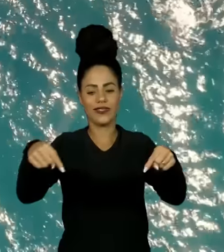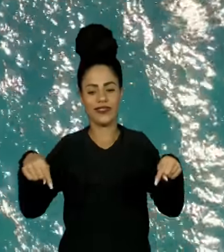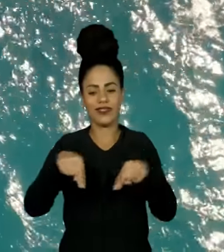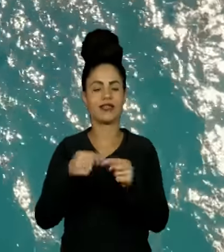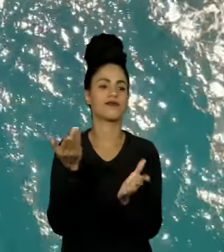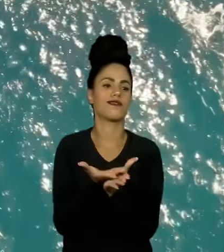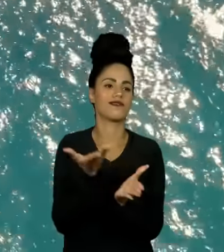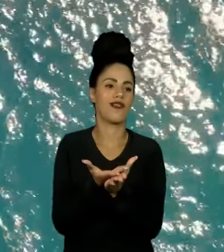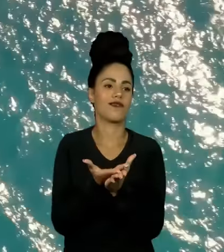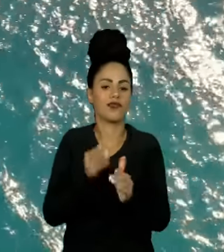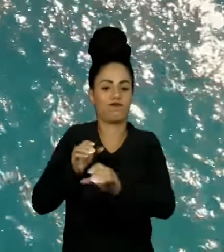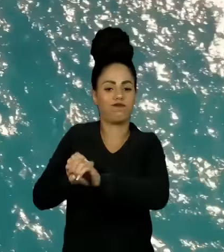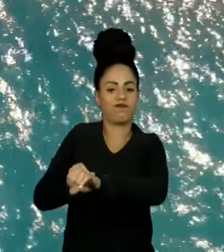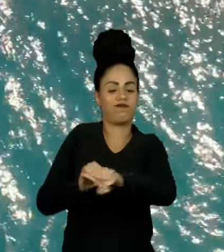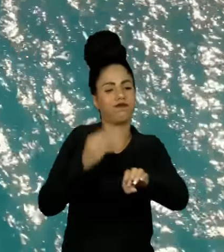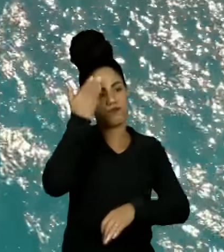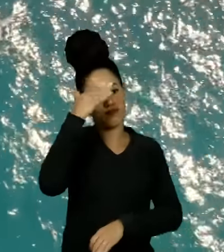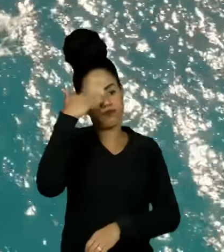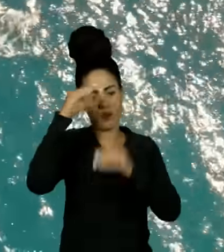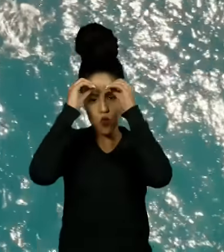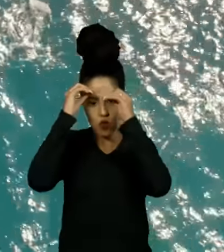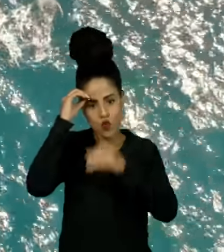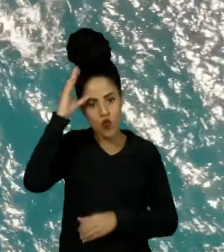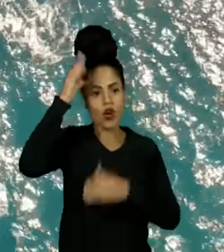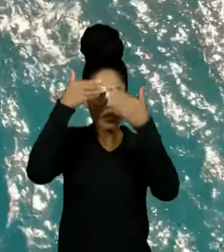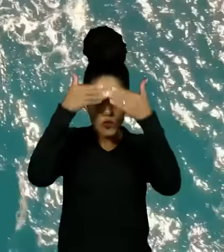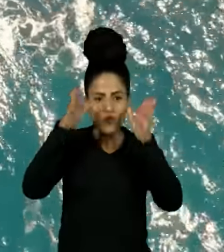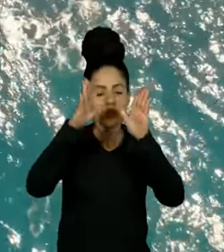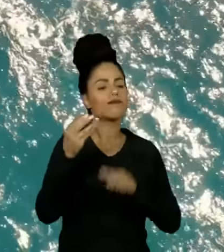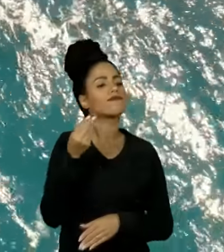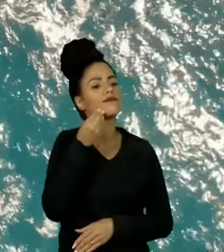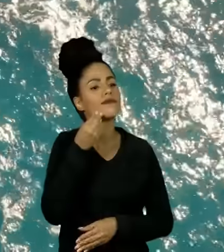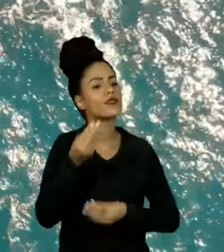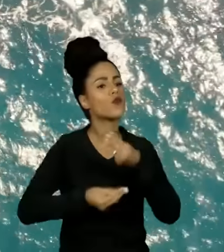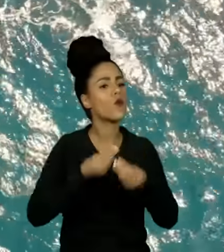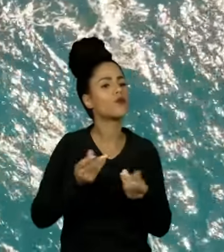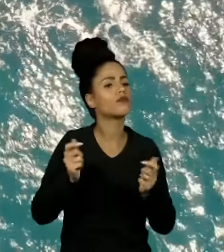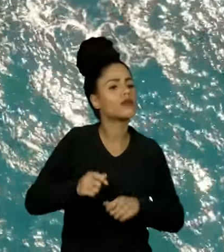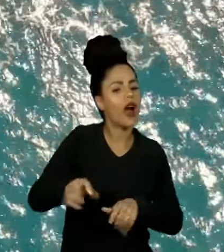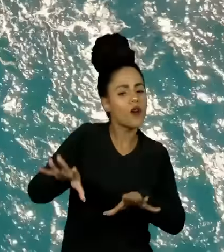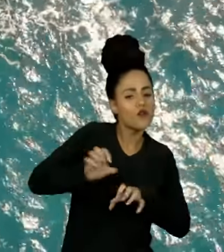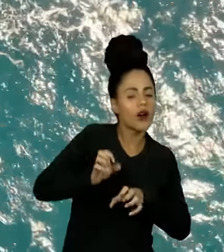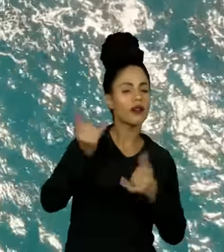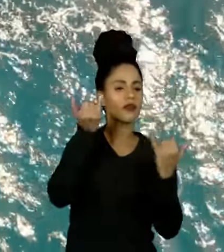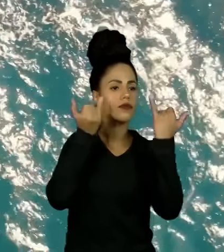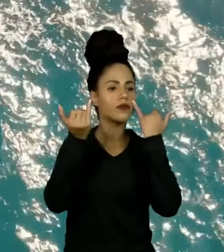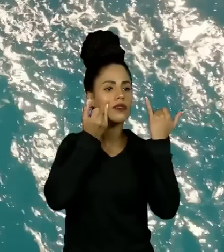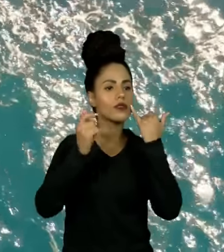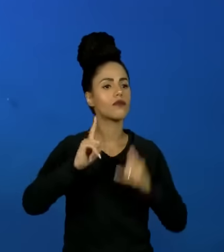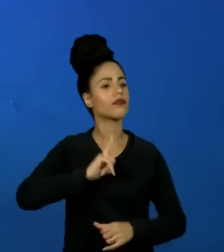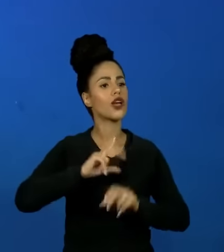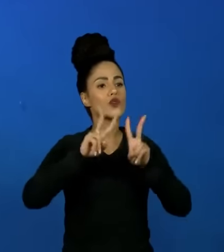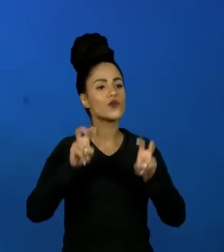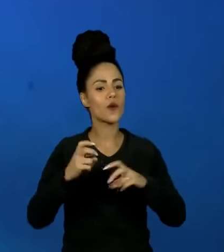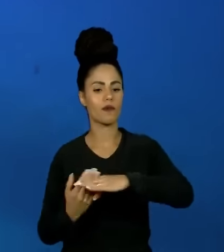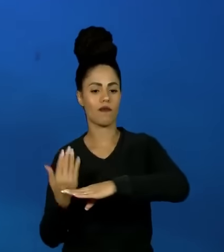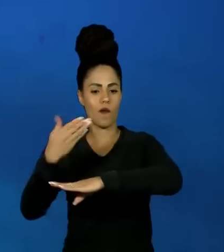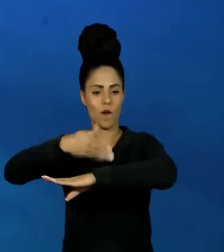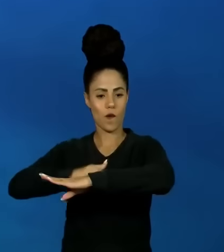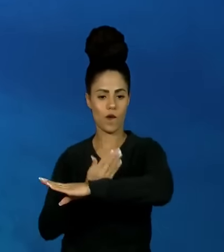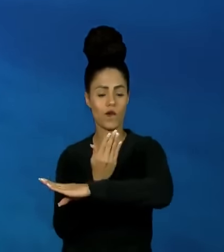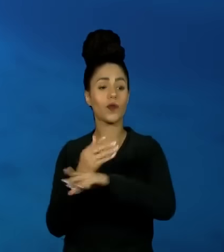livros eles estão direcionados para uma audiência que recebe ou recebeu muito pouca informação sobre as baleias e os golfinhos aqui